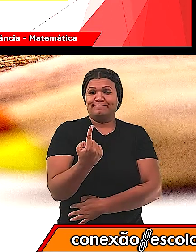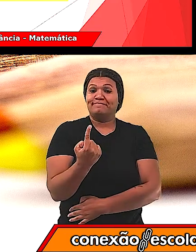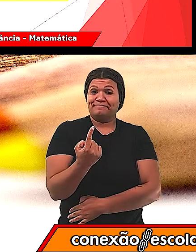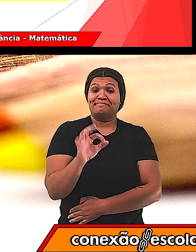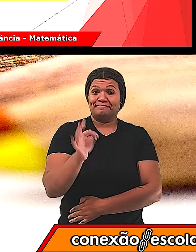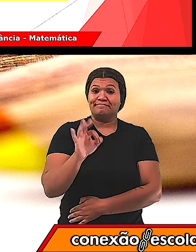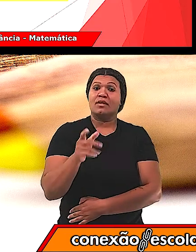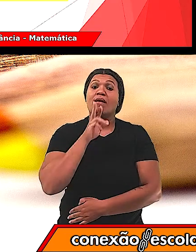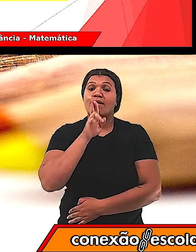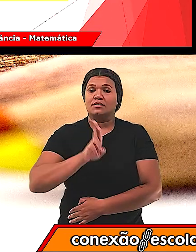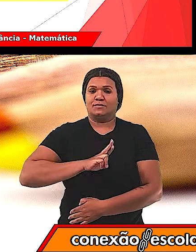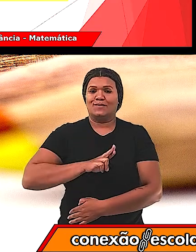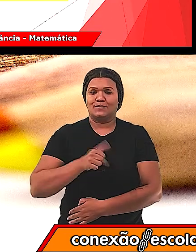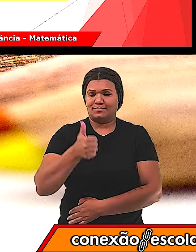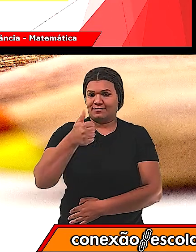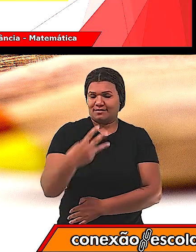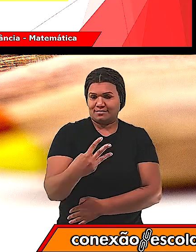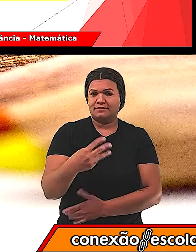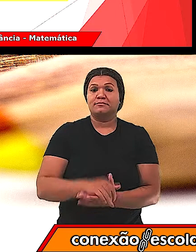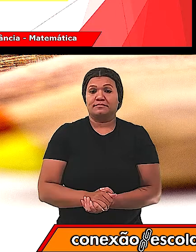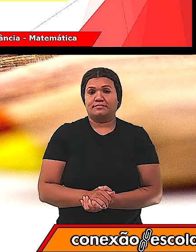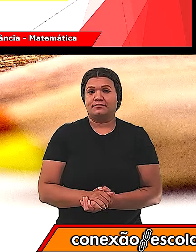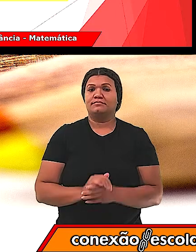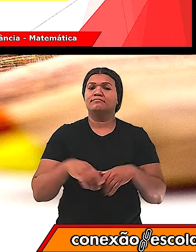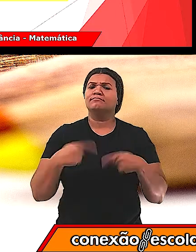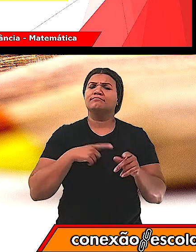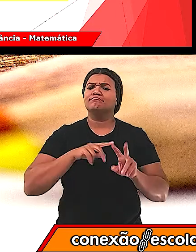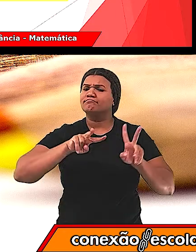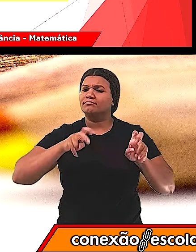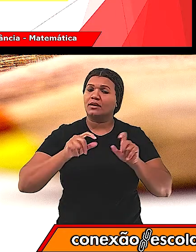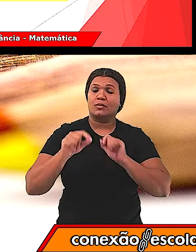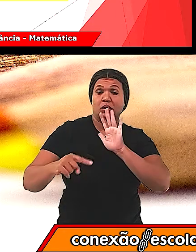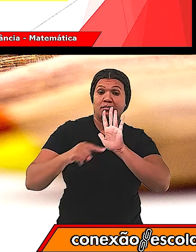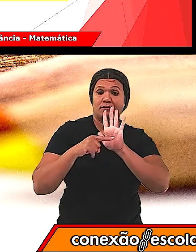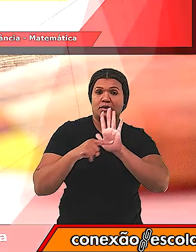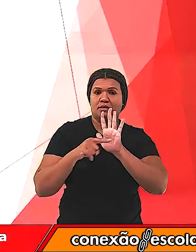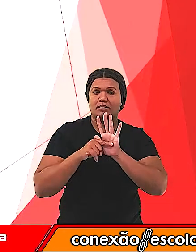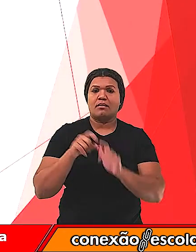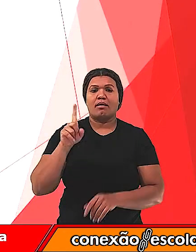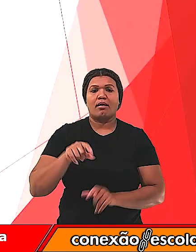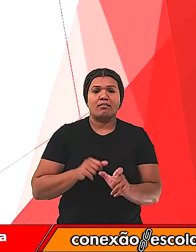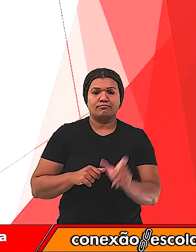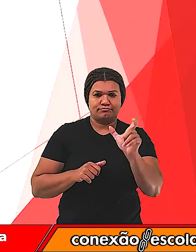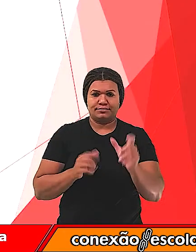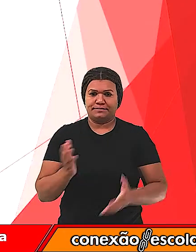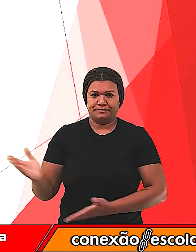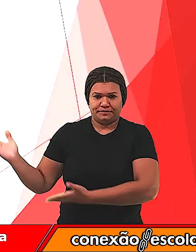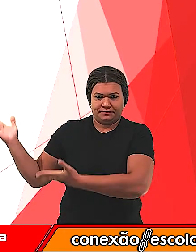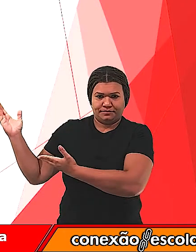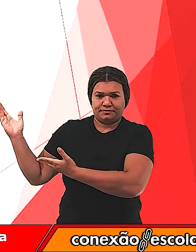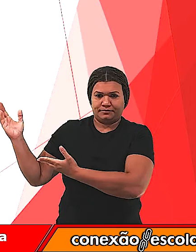Então, 13. Os termos da subtração é minuendo,